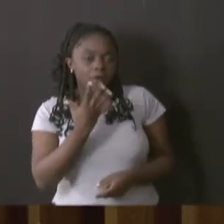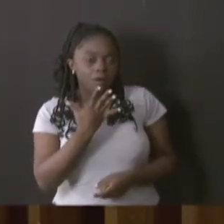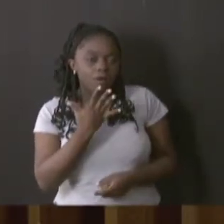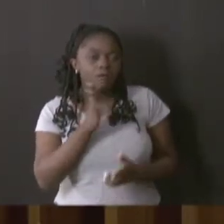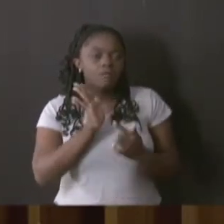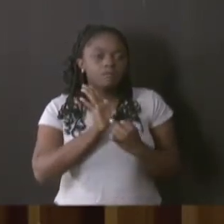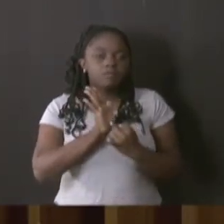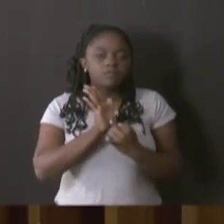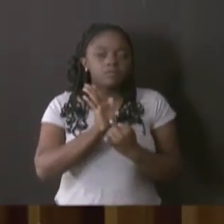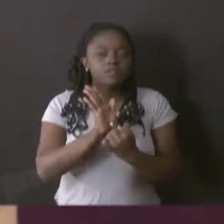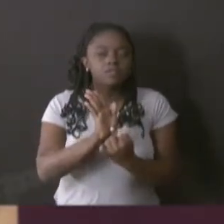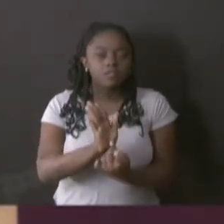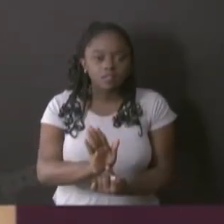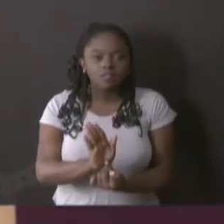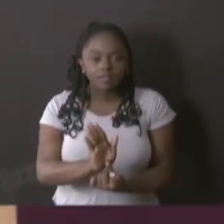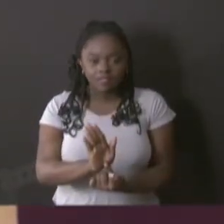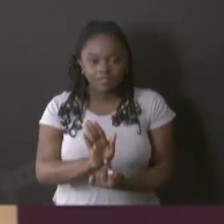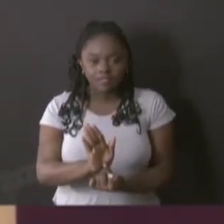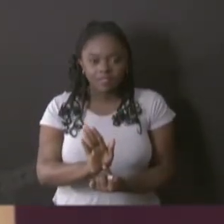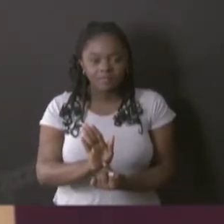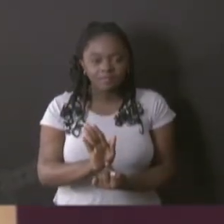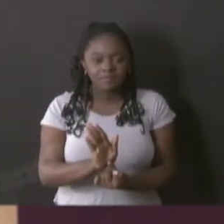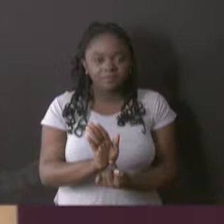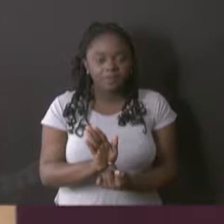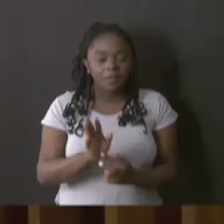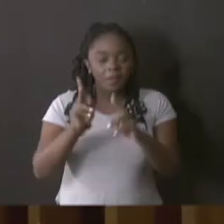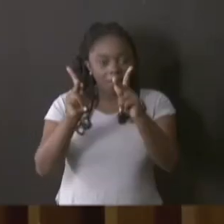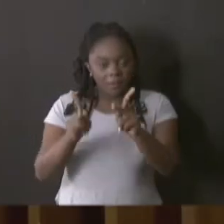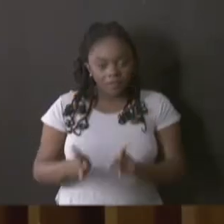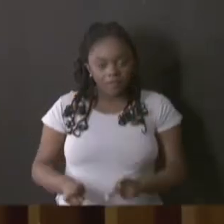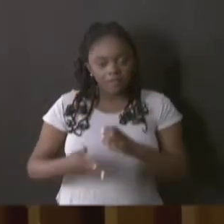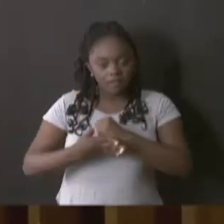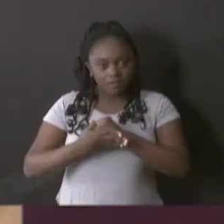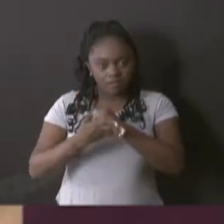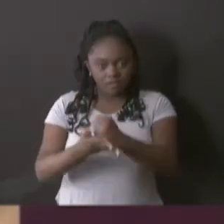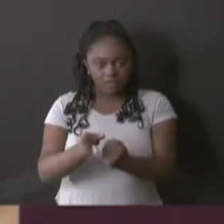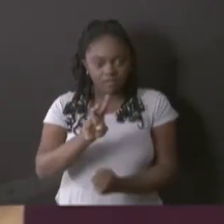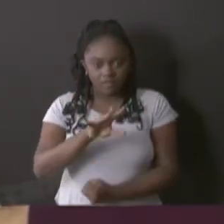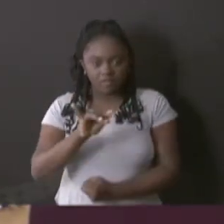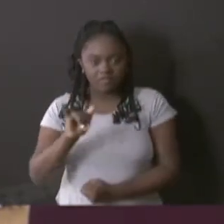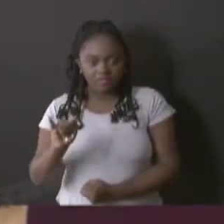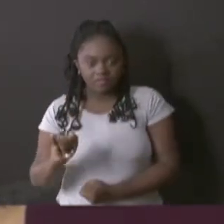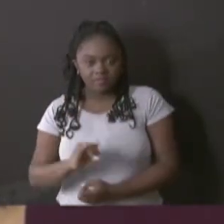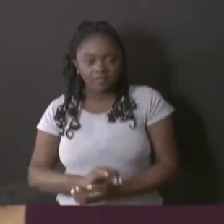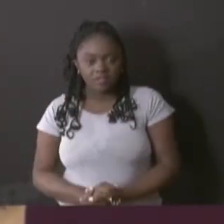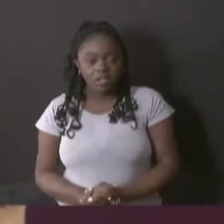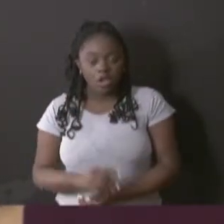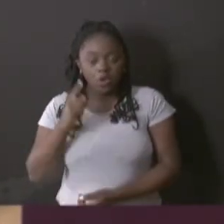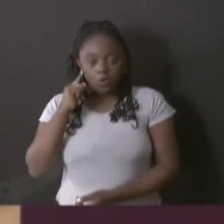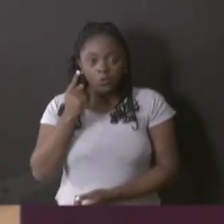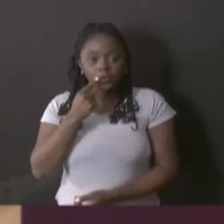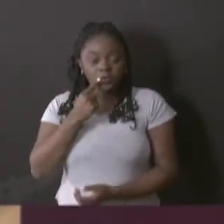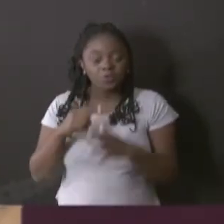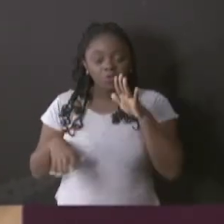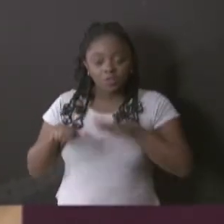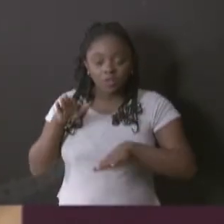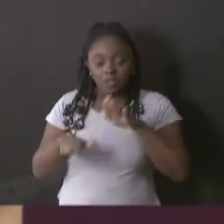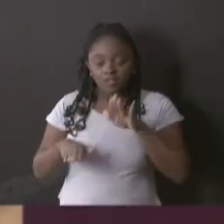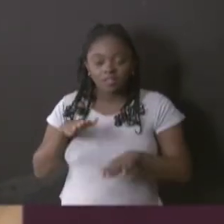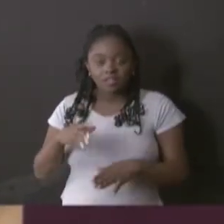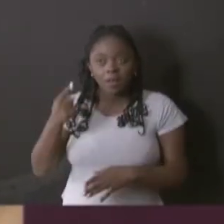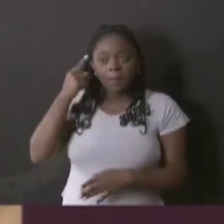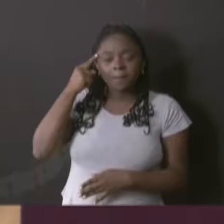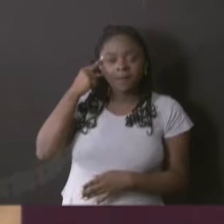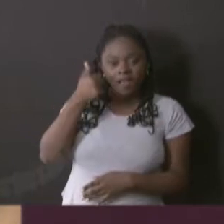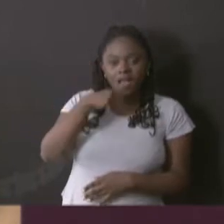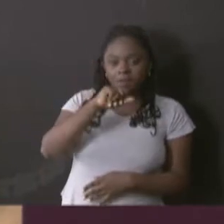expressar diretamente, né, para aquele que vai ajudá-lo, né? Eles se surpreendem. Assim, às vezes a mãe me liga